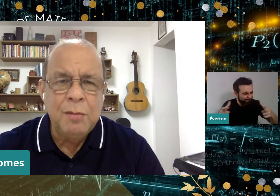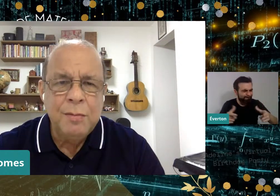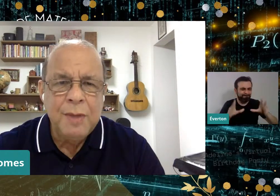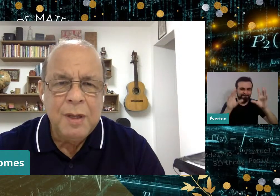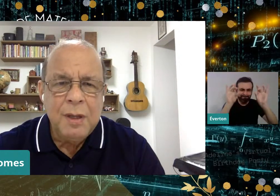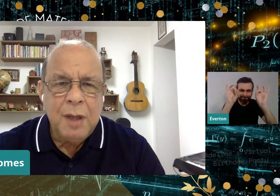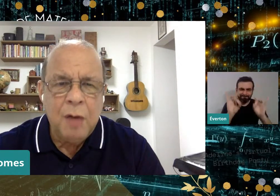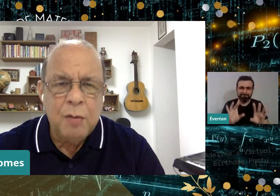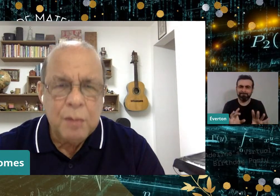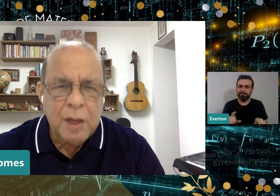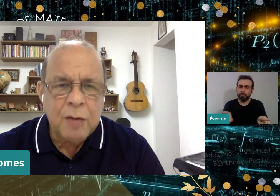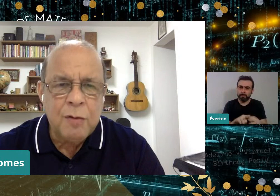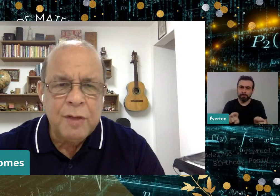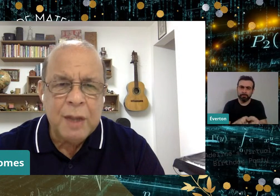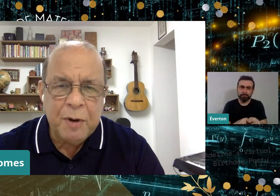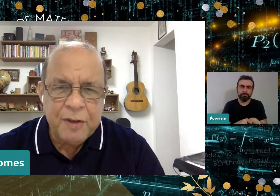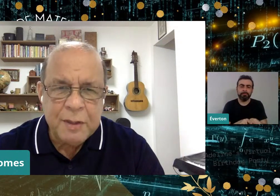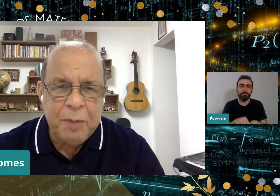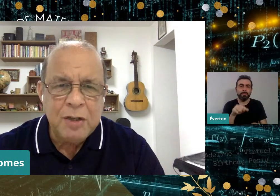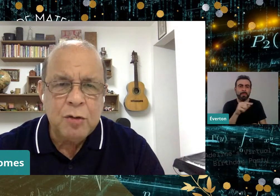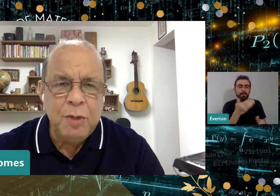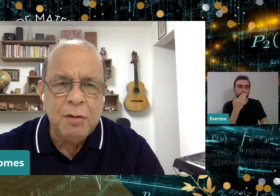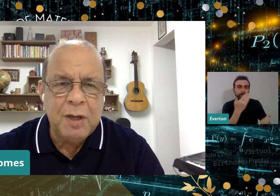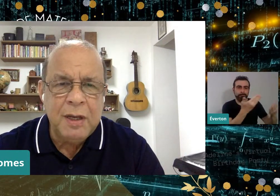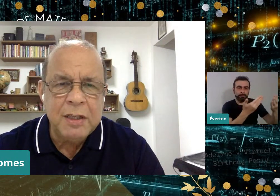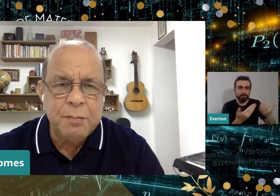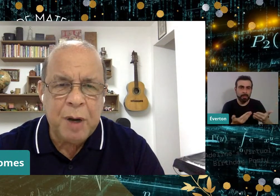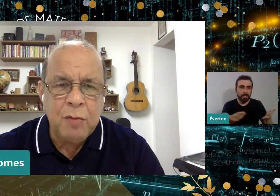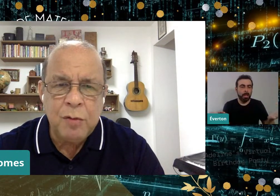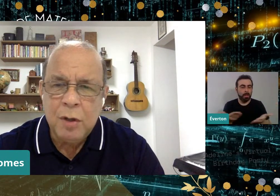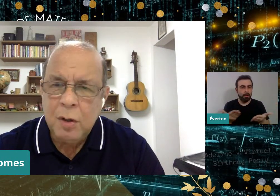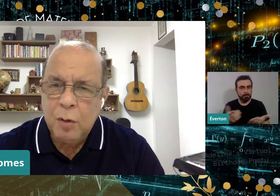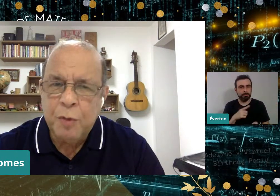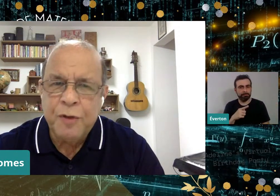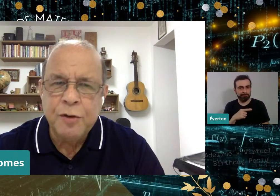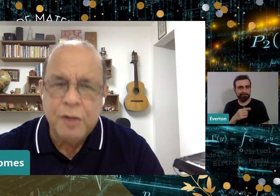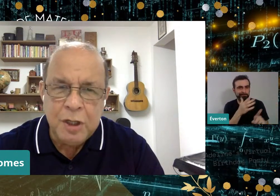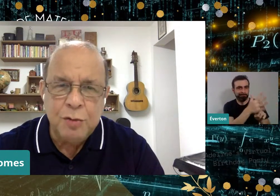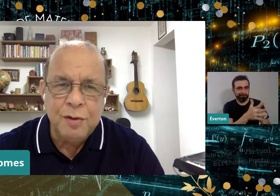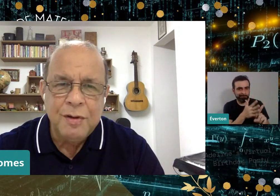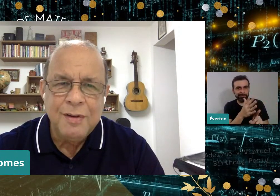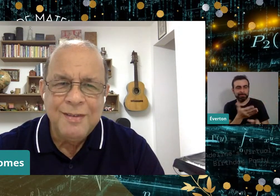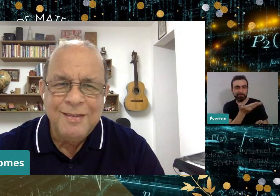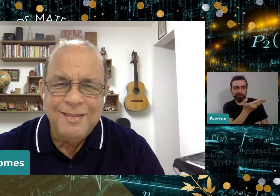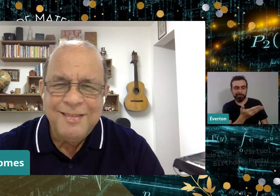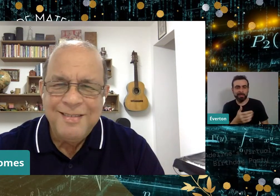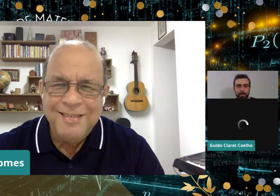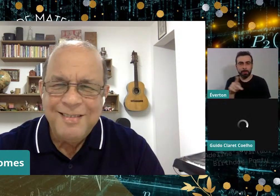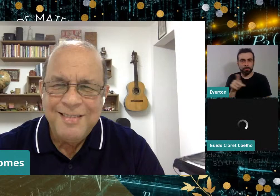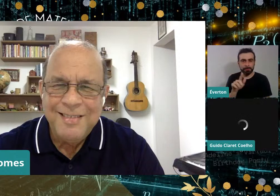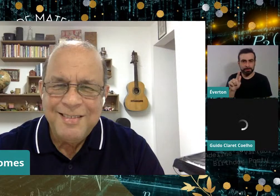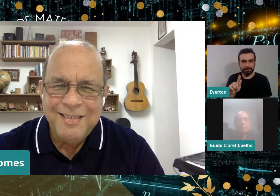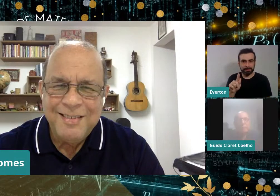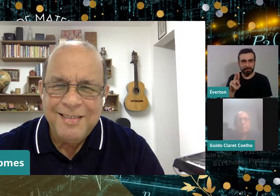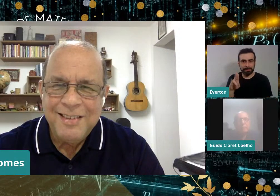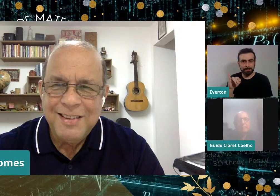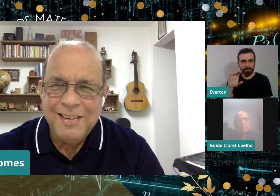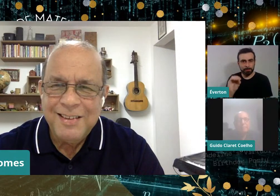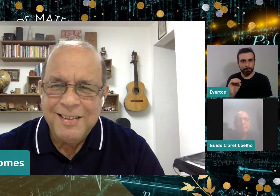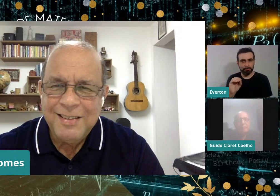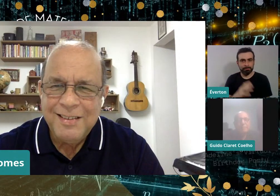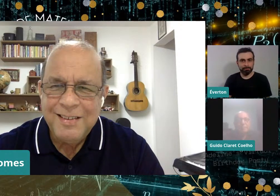um grande amigo, irmão. Eu quero convidar para fazer parte comigo aqui nesse palco o professor Guido.